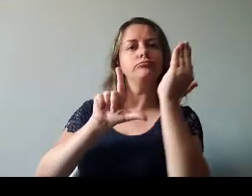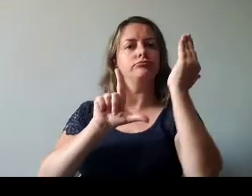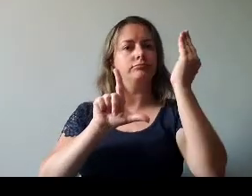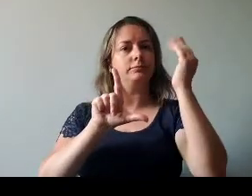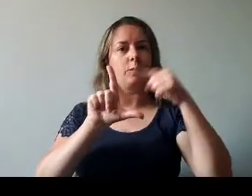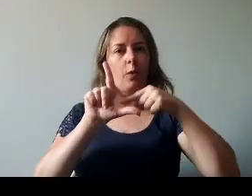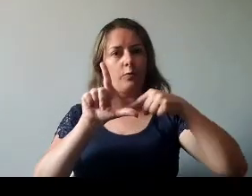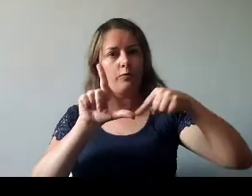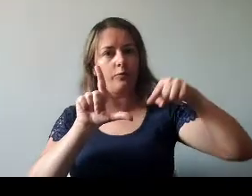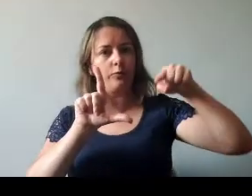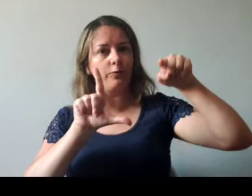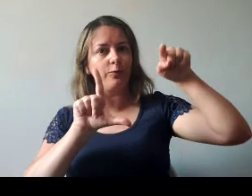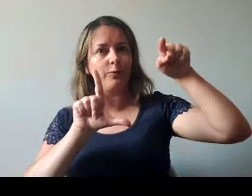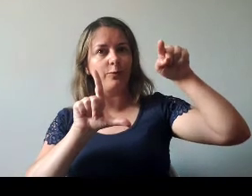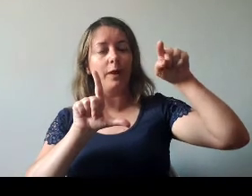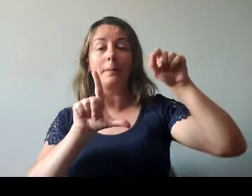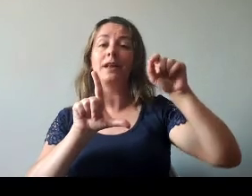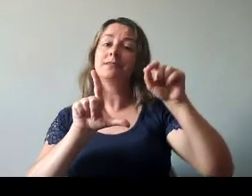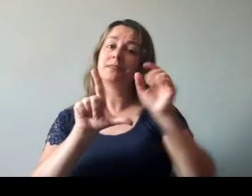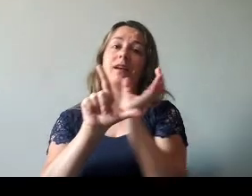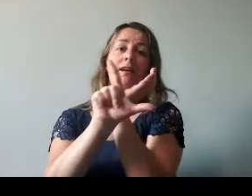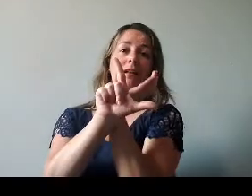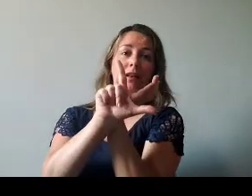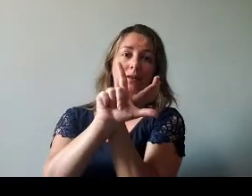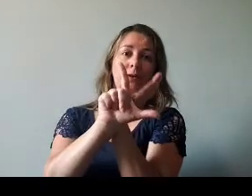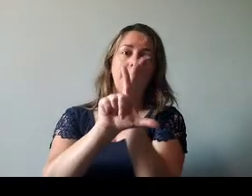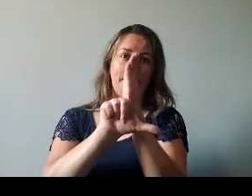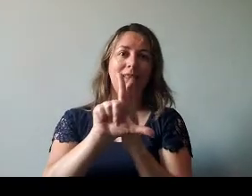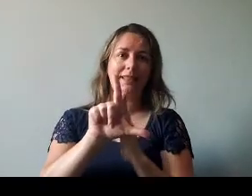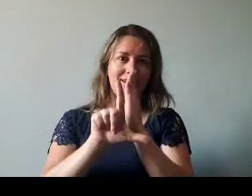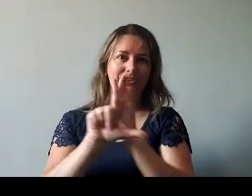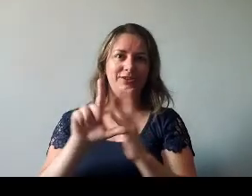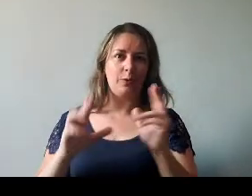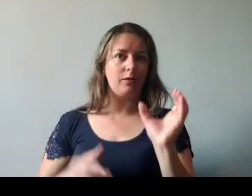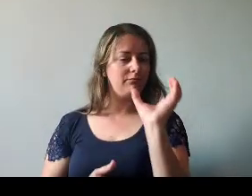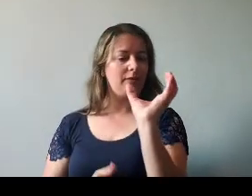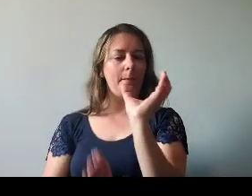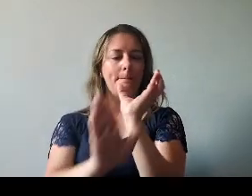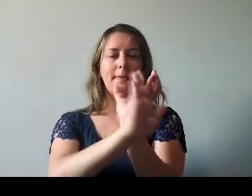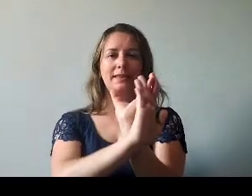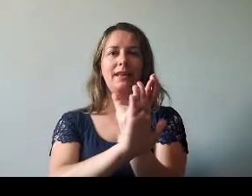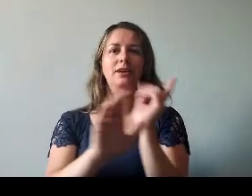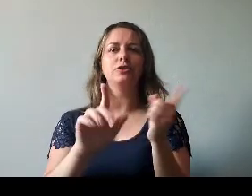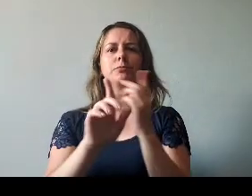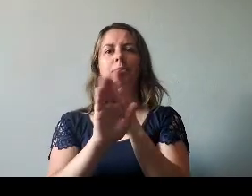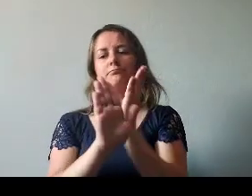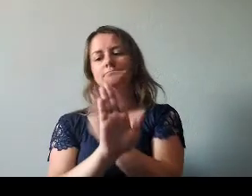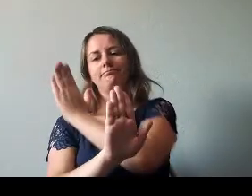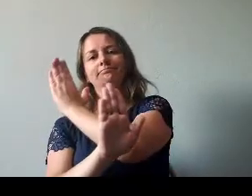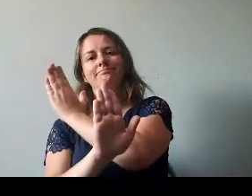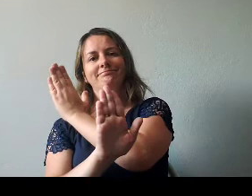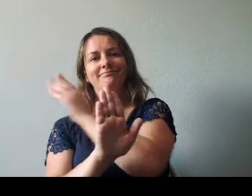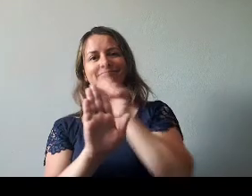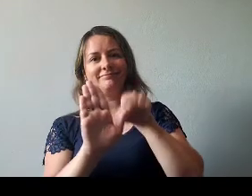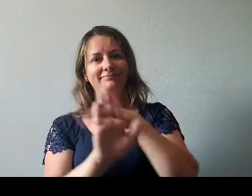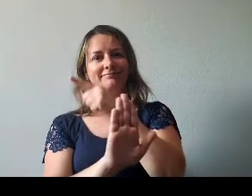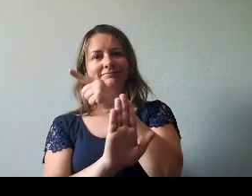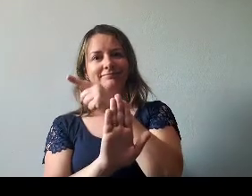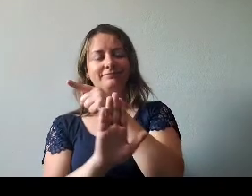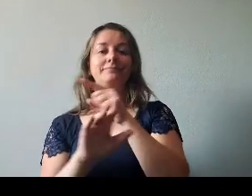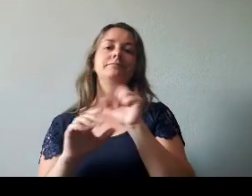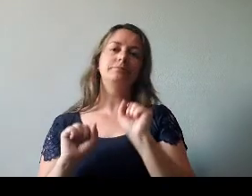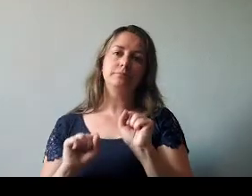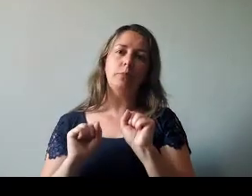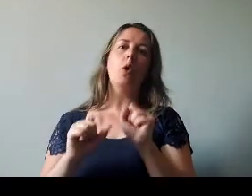Na verdade, que só tem metade dela, né? Meia parábola, que a outra metade está para o lado de cá, assim, né? Pode ser inclinada